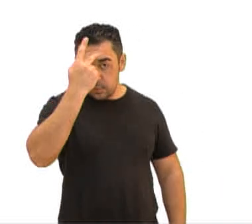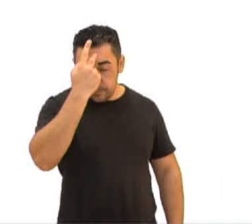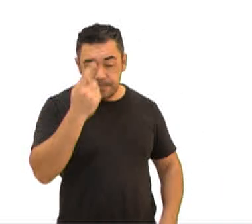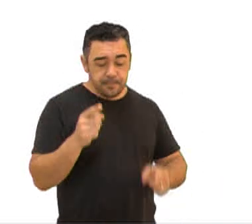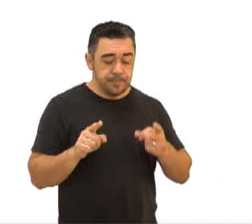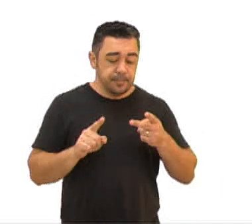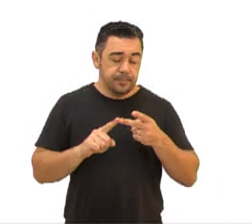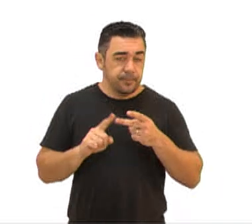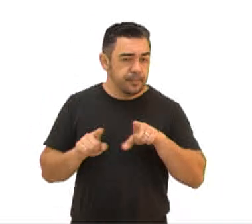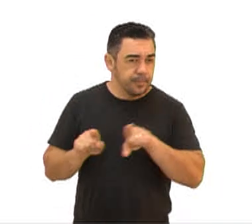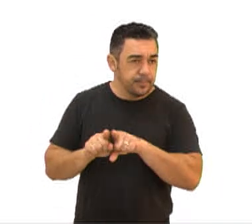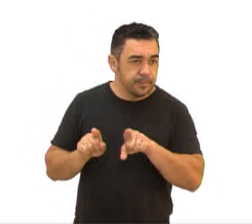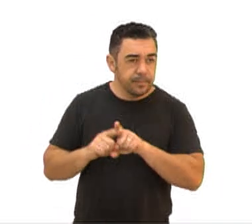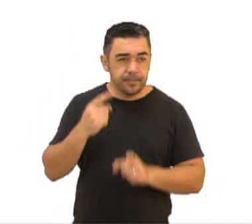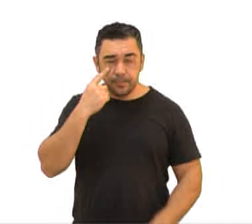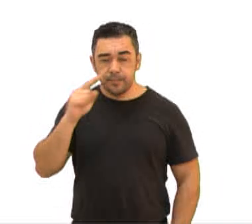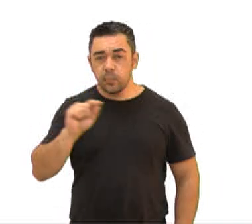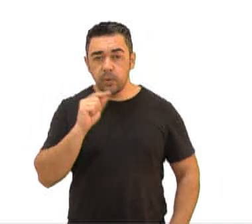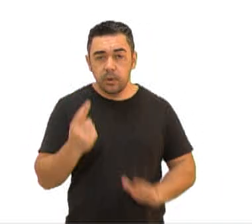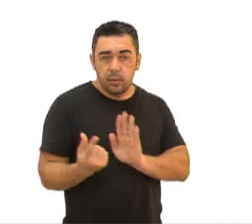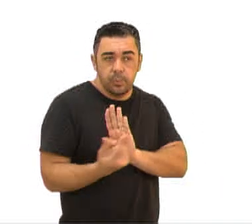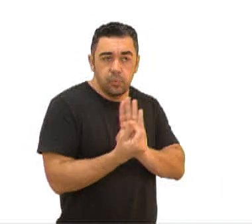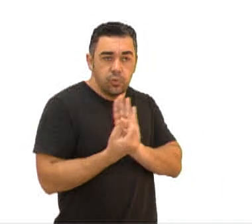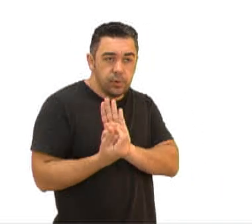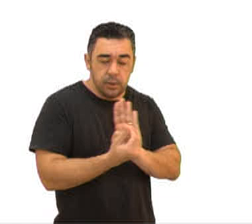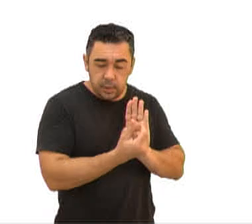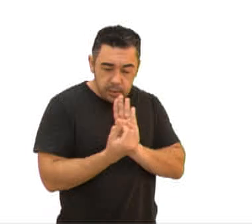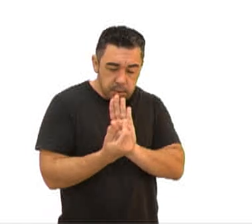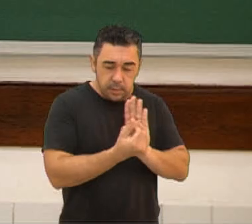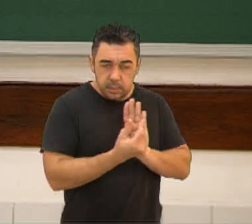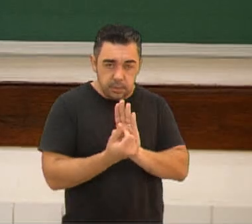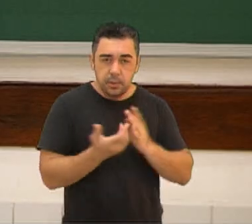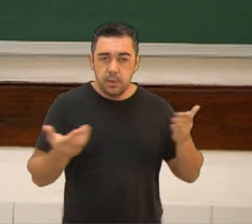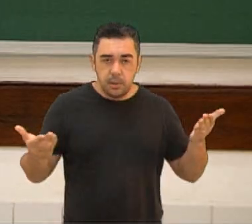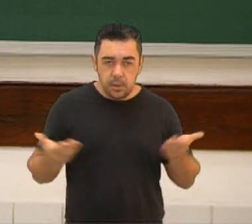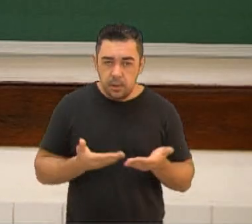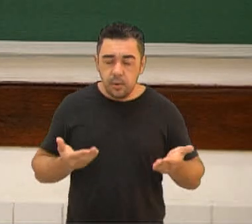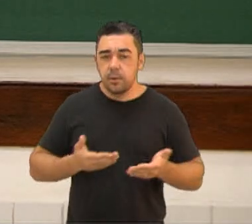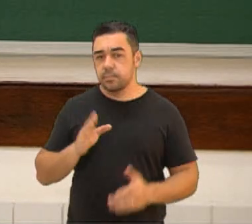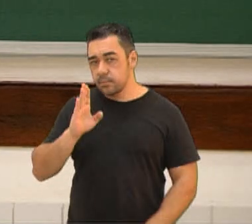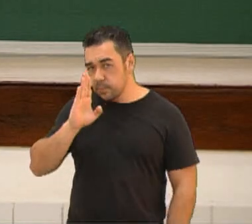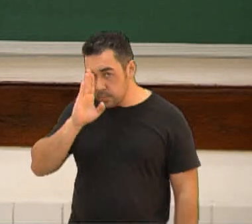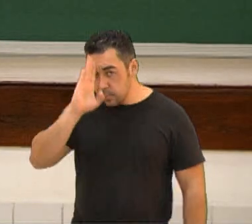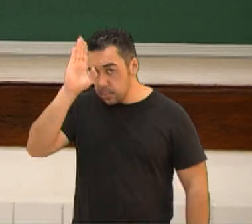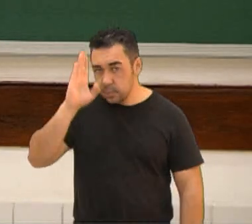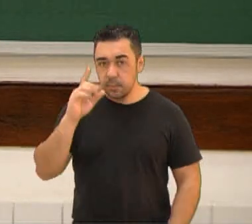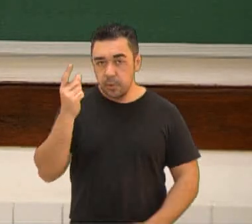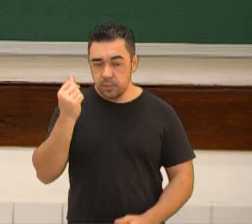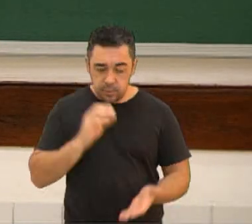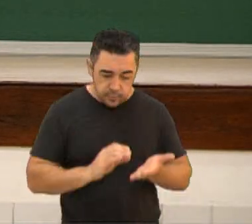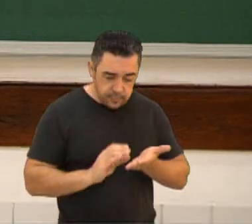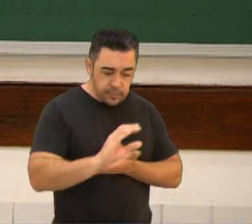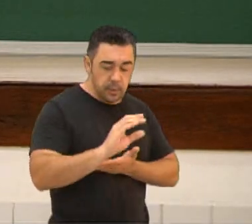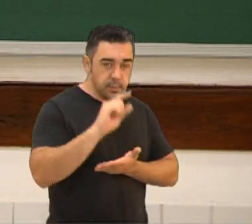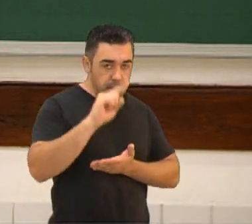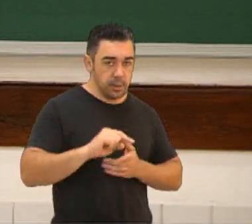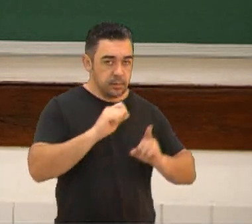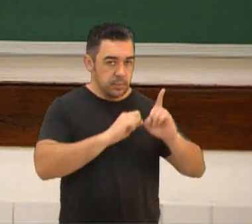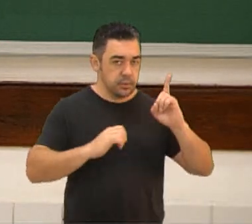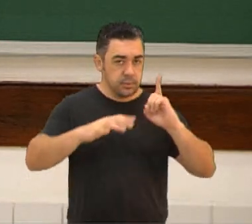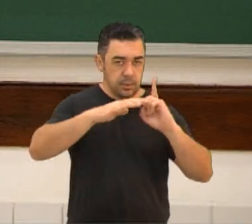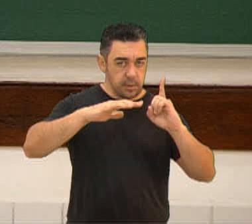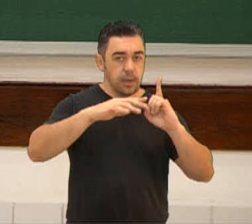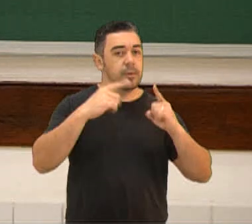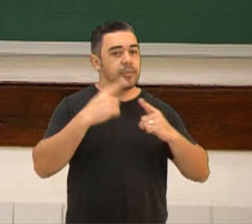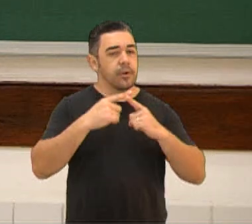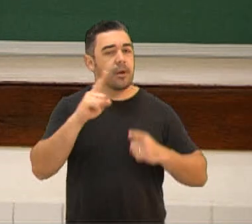vimos, nesse período, né, que a burguesia, os comerciantes vão assumir um destaque na sociedade, e isso vai ser importante, porque são eles os